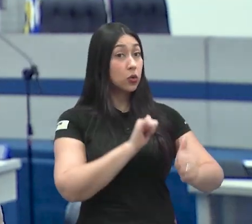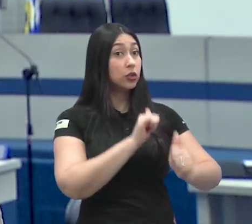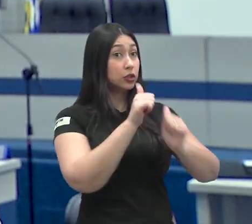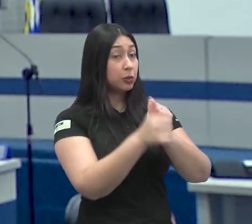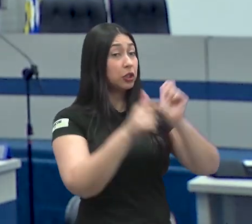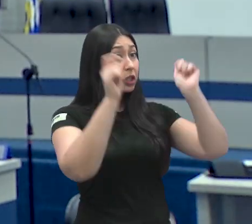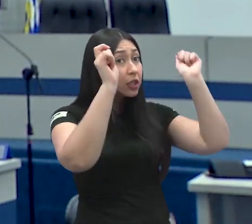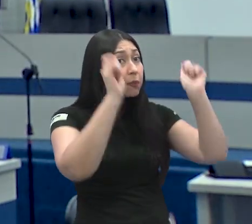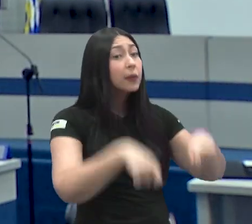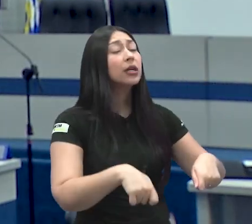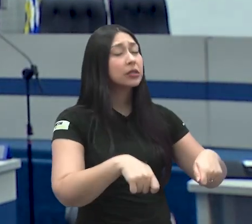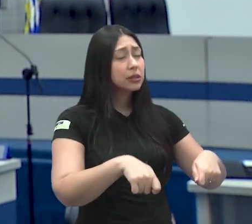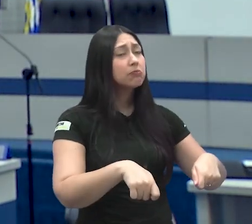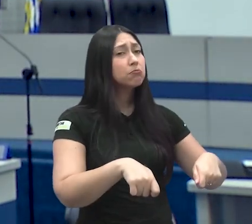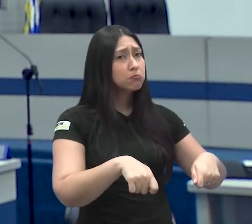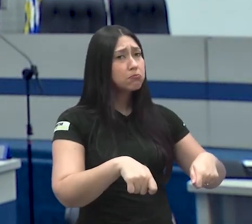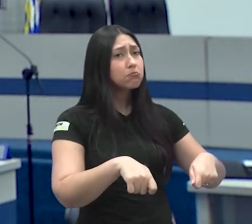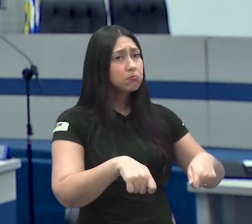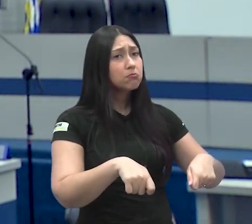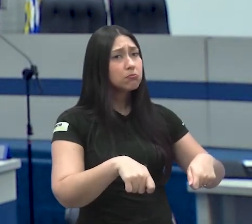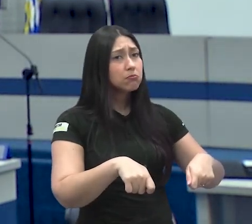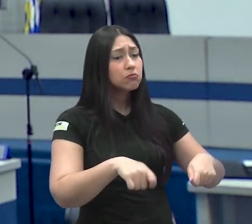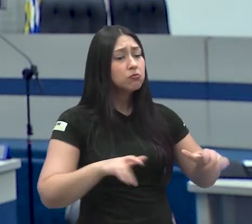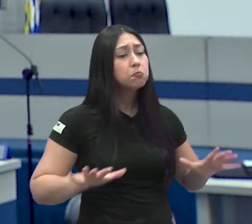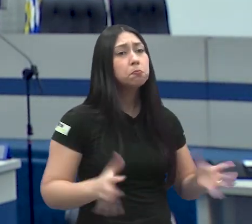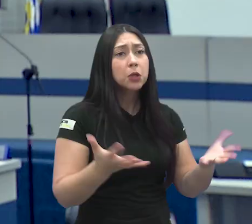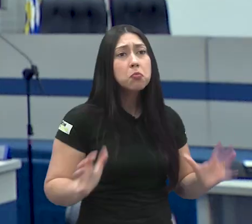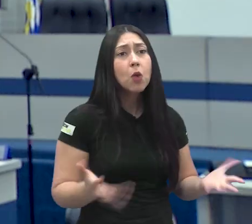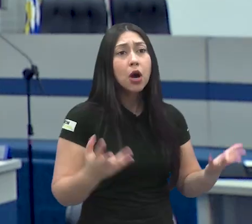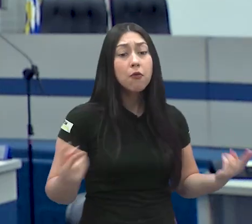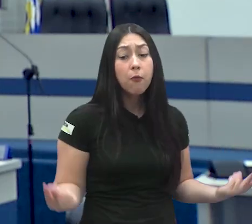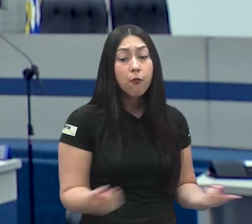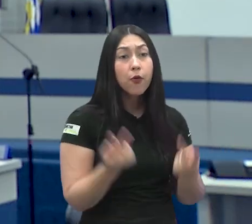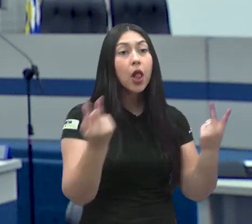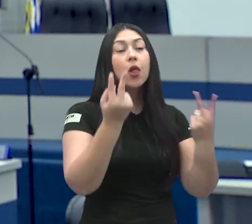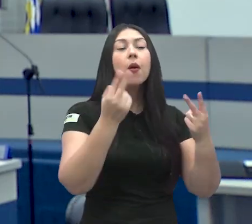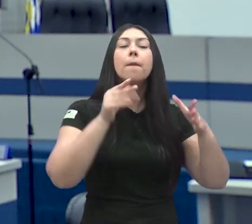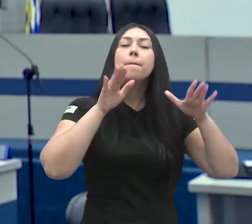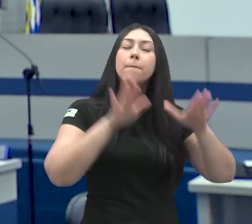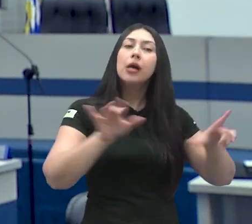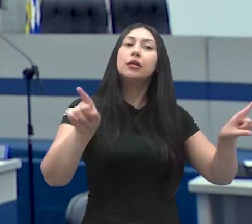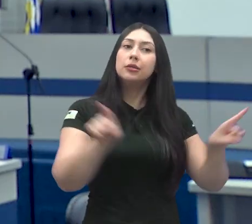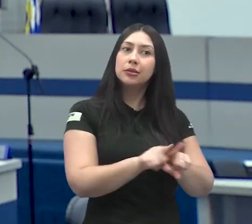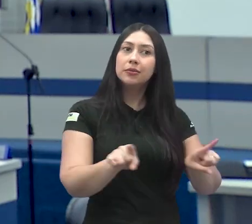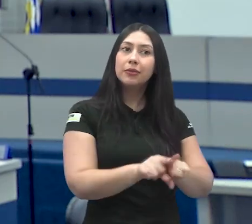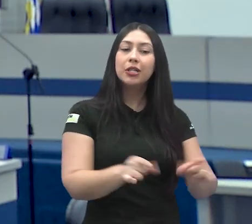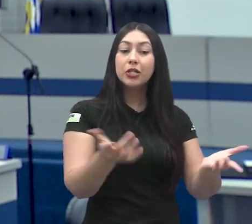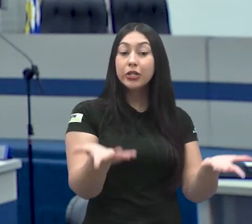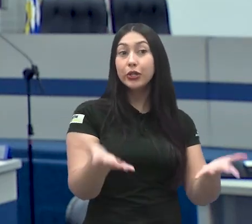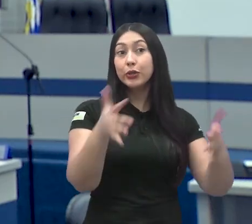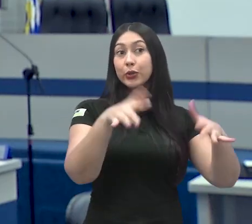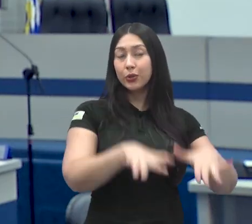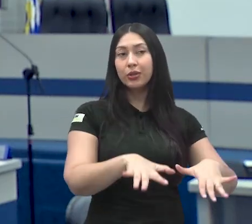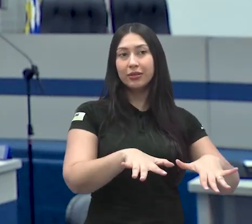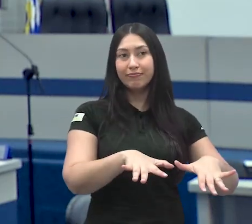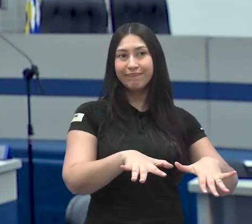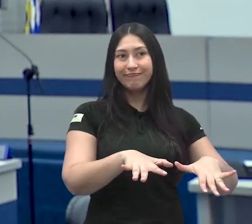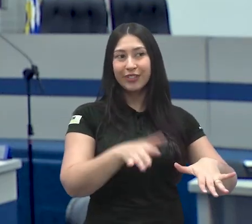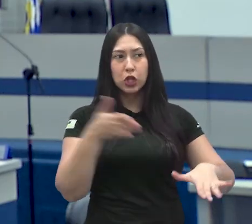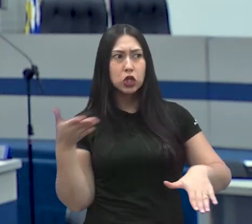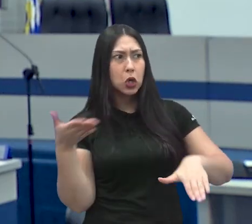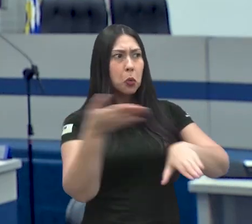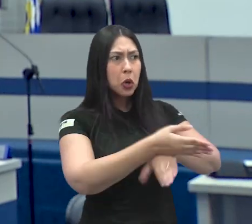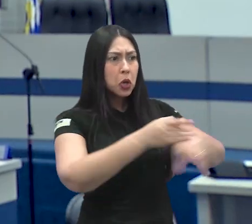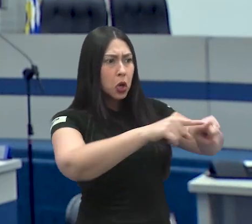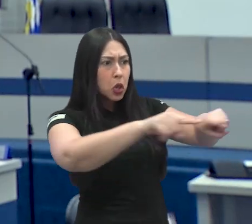o esporte ele tem essa capacidade, né? A capacidade de implementar valores, mas principalmente de incluir. Quando se entra